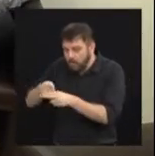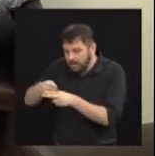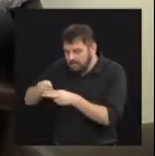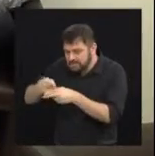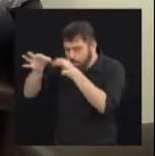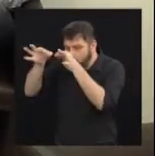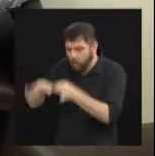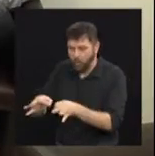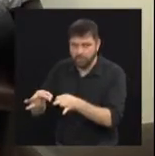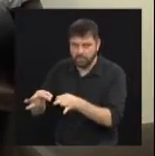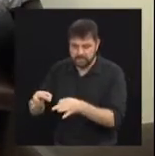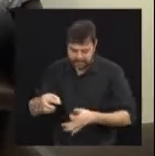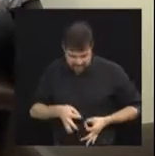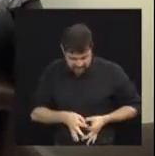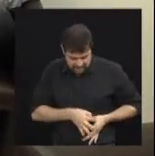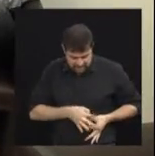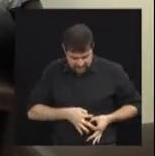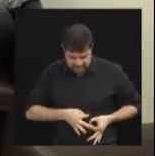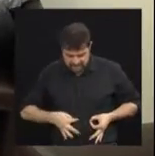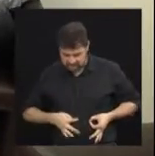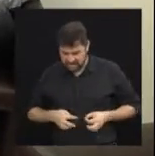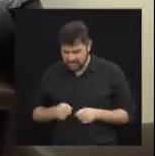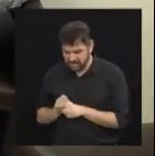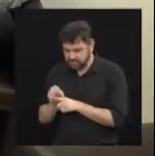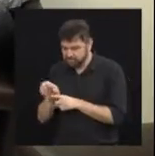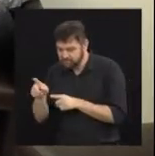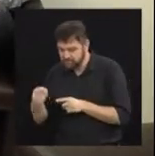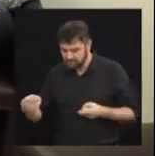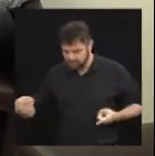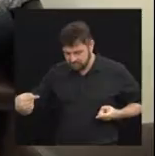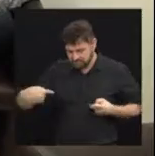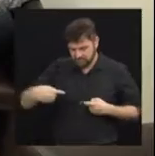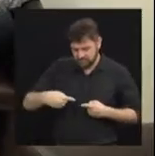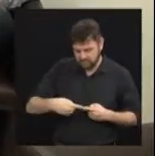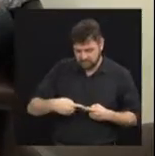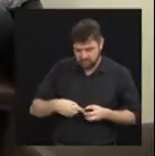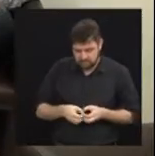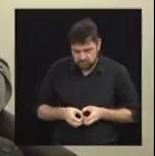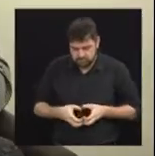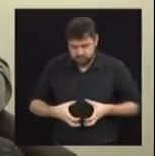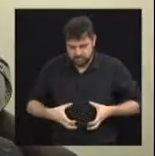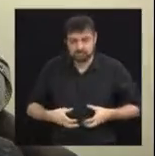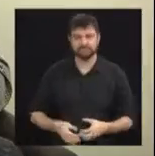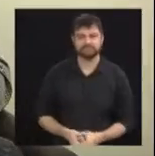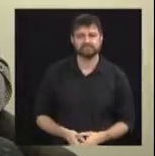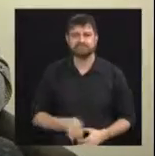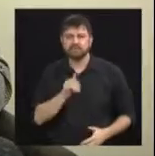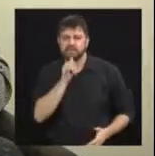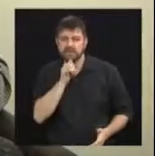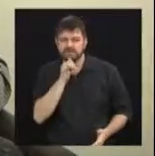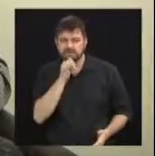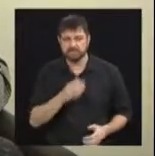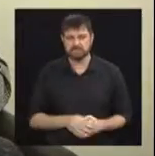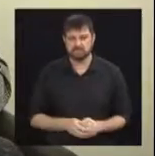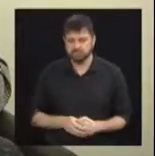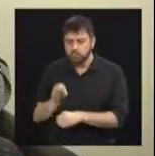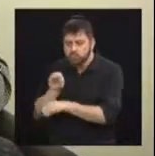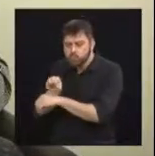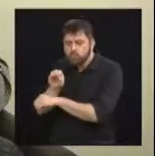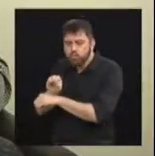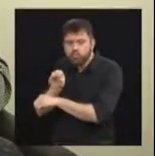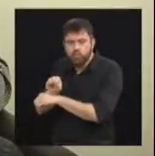adequado, no momento da ovulação, de fato. E, por exemplo, no caso de um tratamento